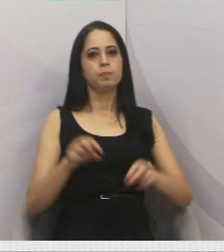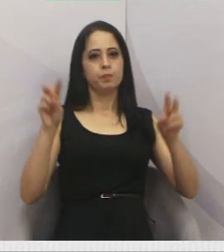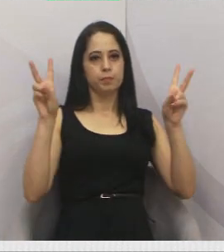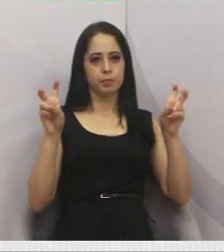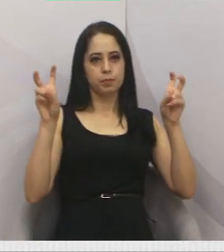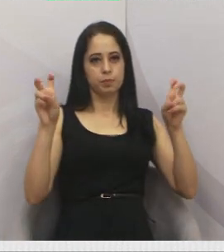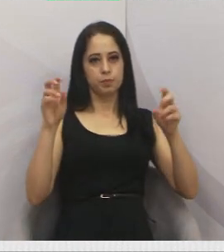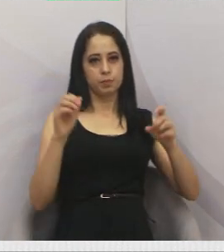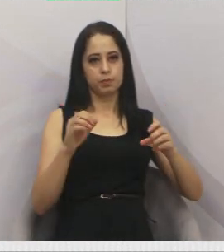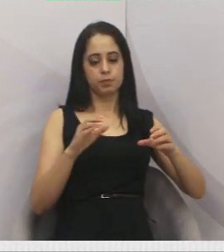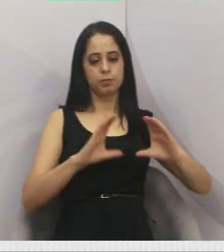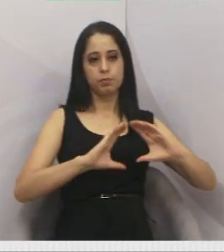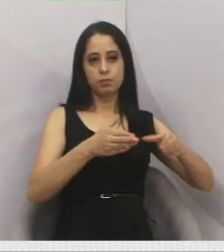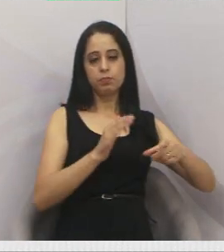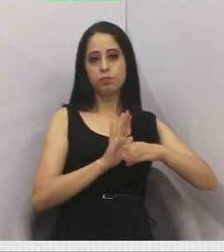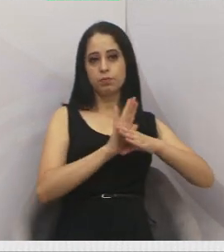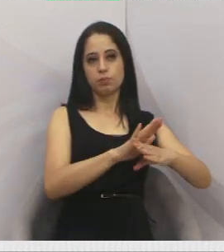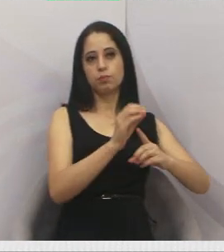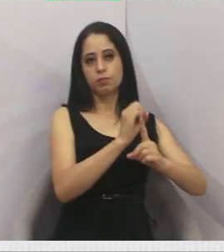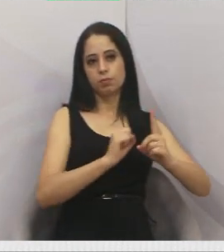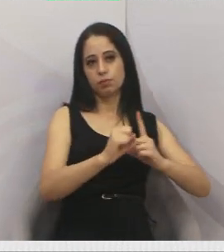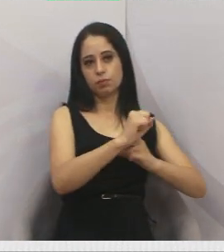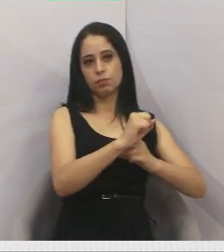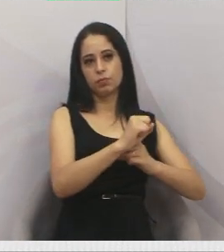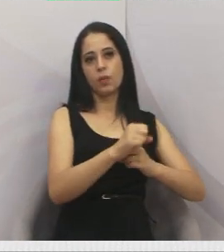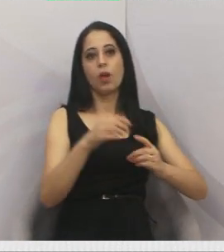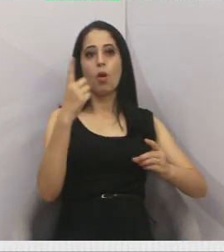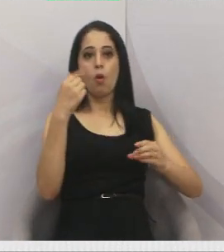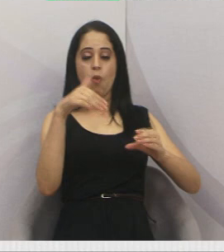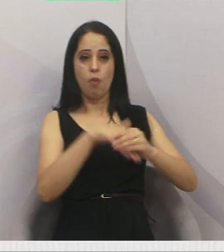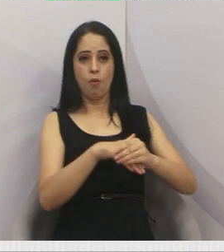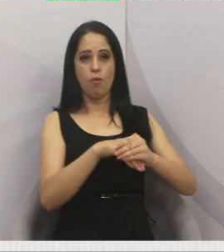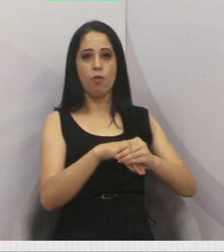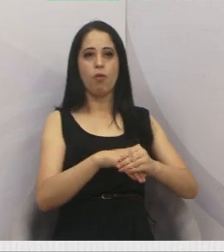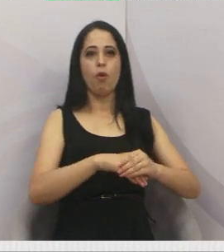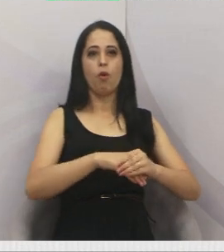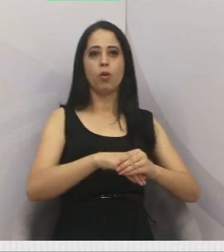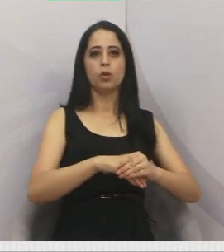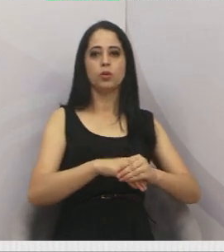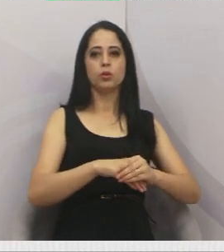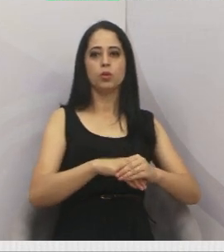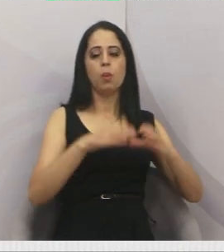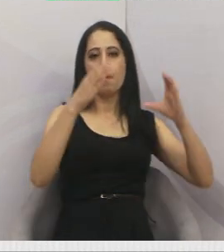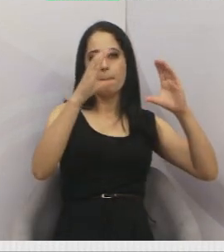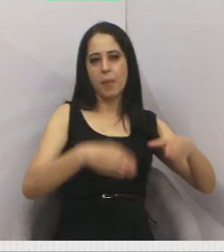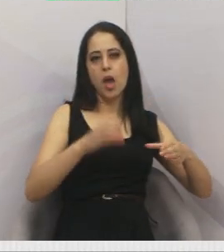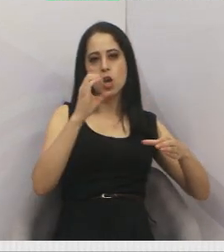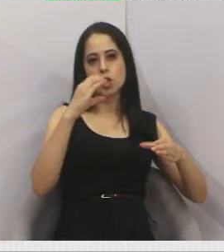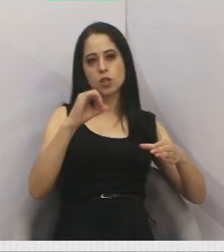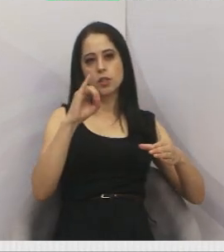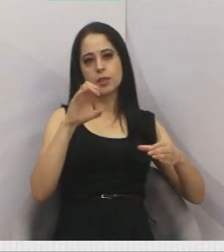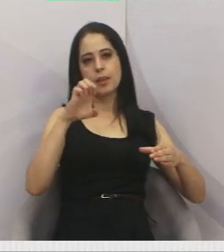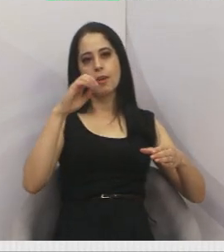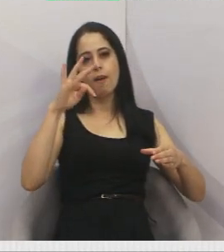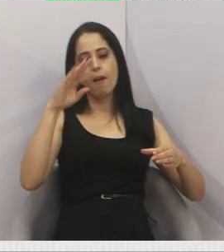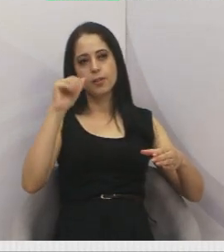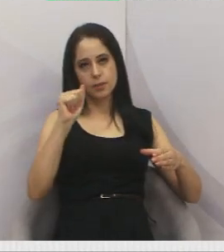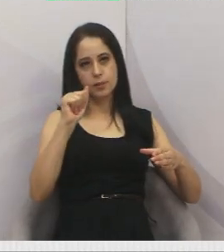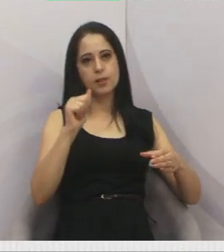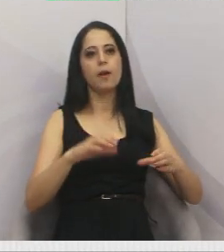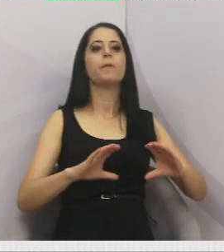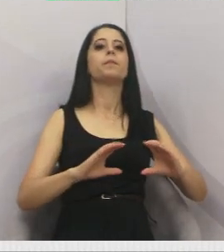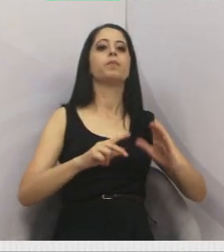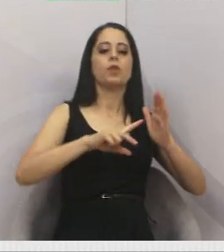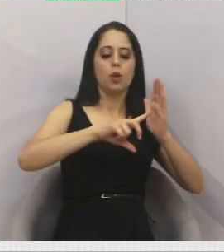Segmento Movimentos Populares, um voto para a Associação dos Proprietários e Moradores do Jardim Siesta. Segmento Entidade Classe Sindical,